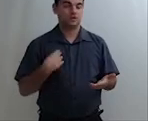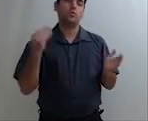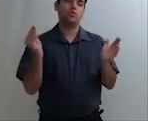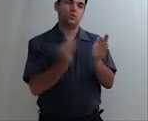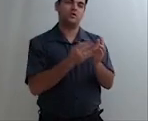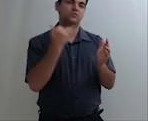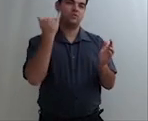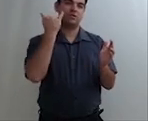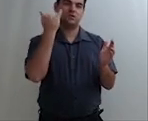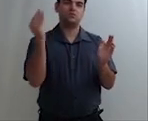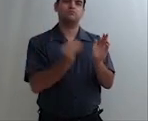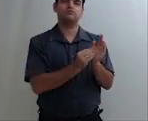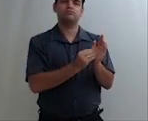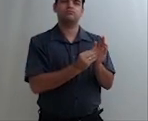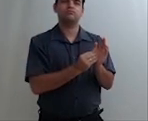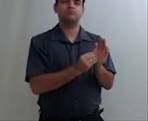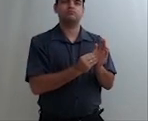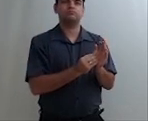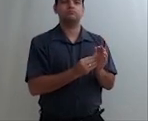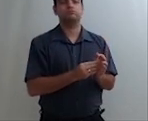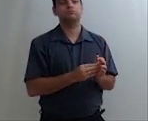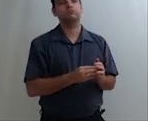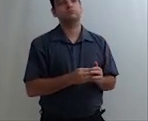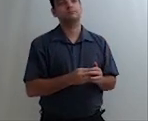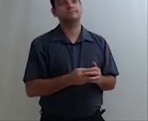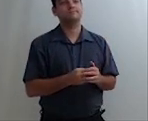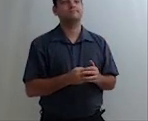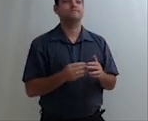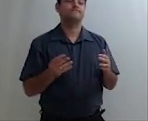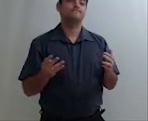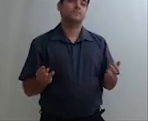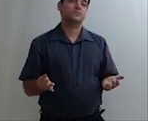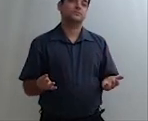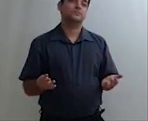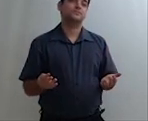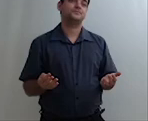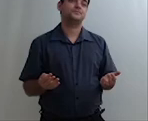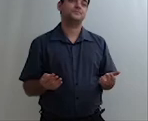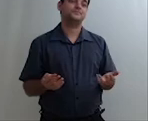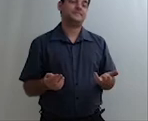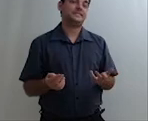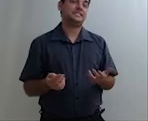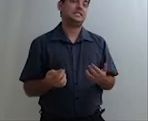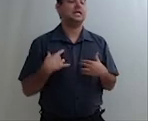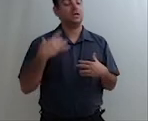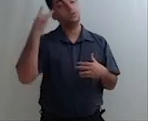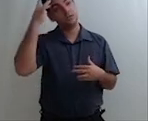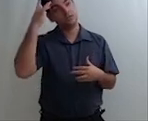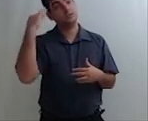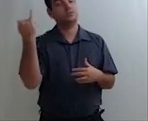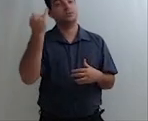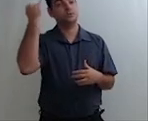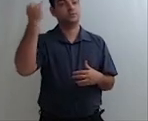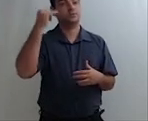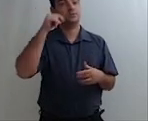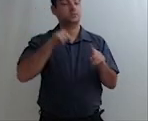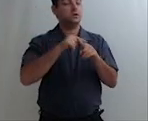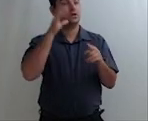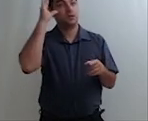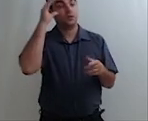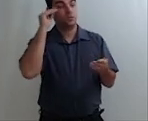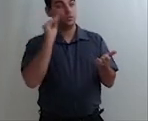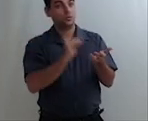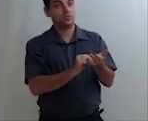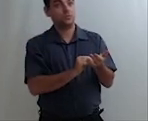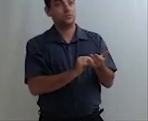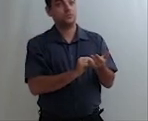e e Então e o que eu achei também interessante que como é